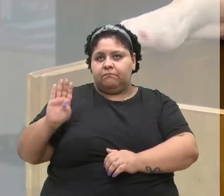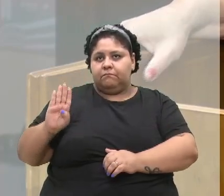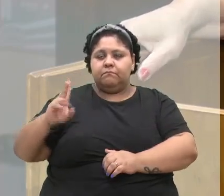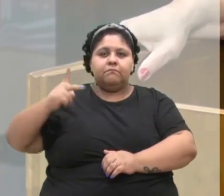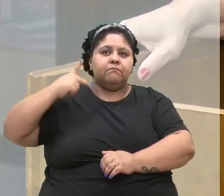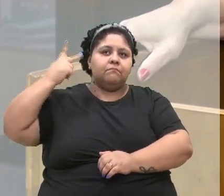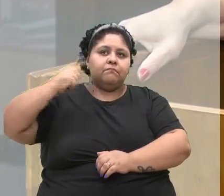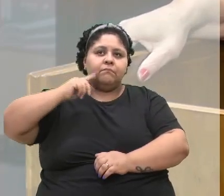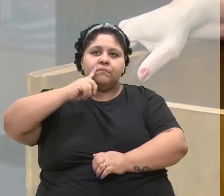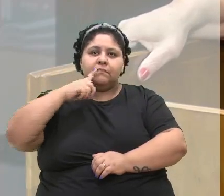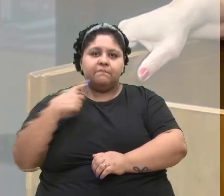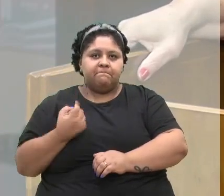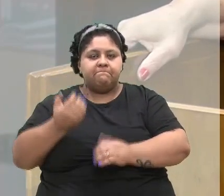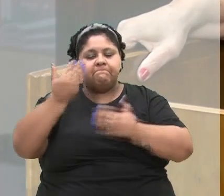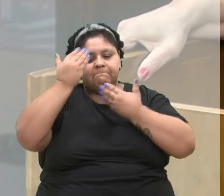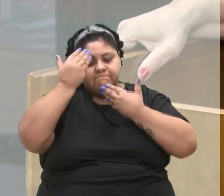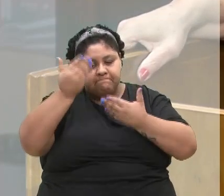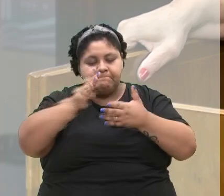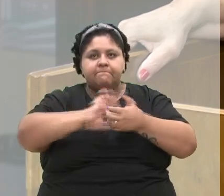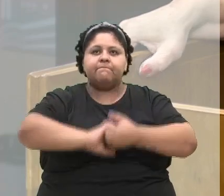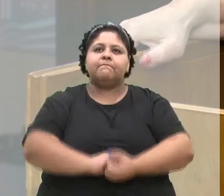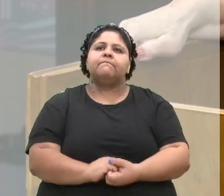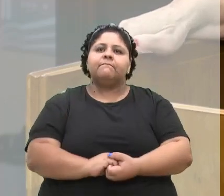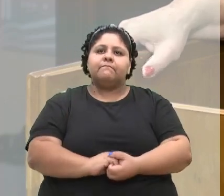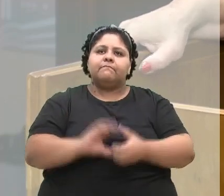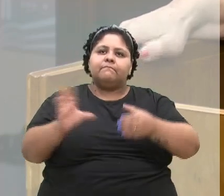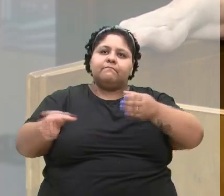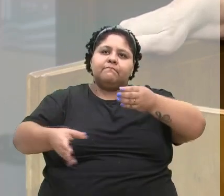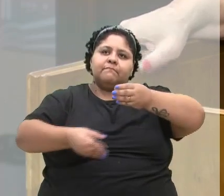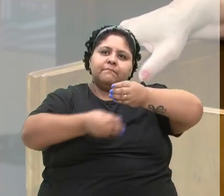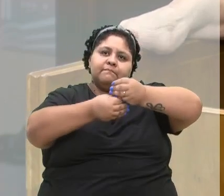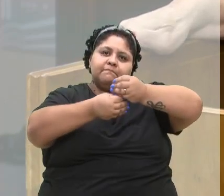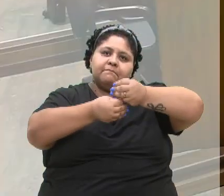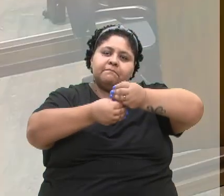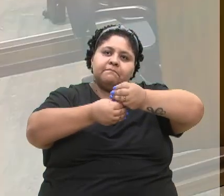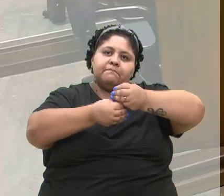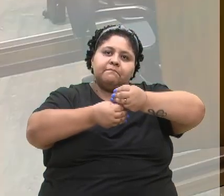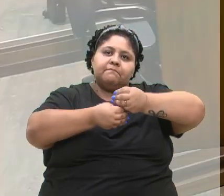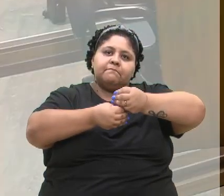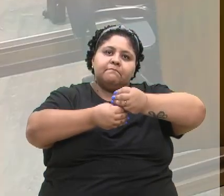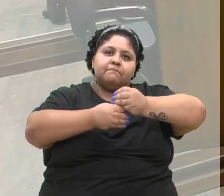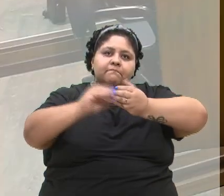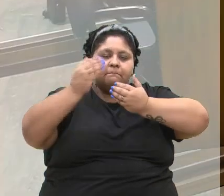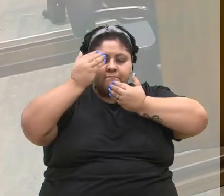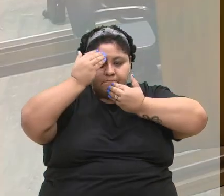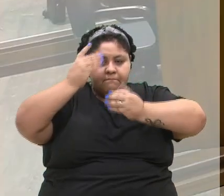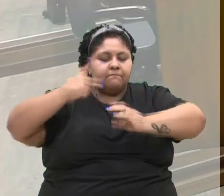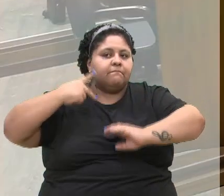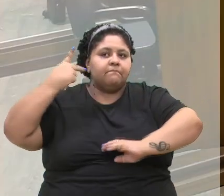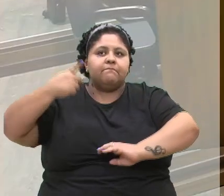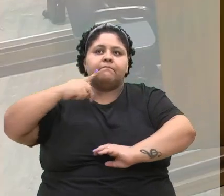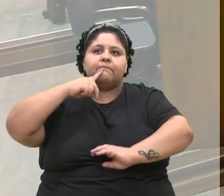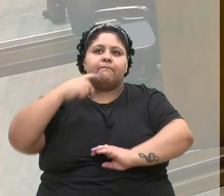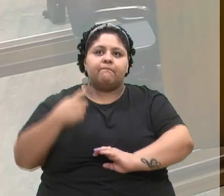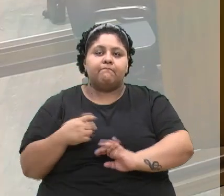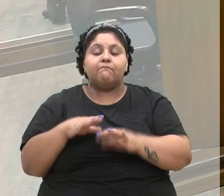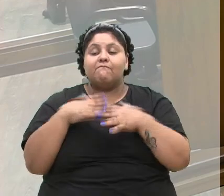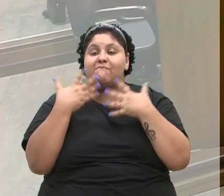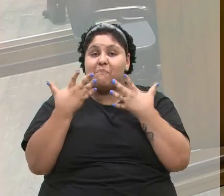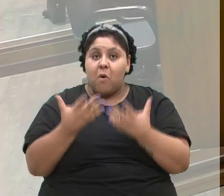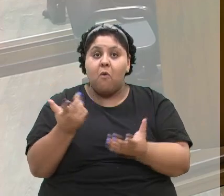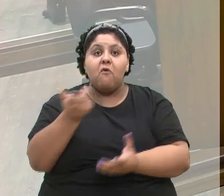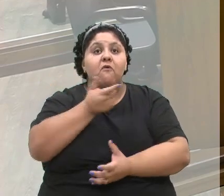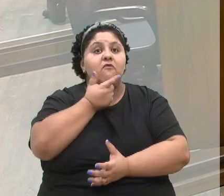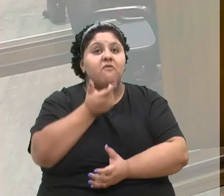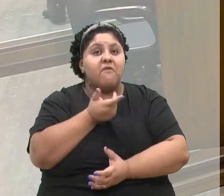Gladys Friso. Muito obrigada. O seu a parte de imediato. Obrigado, vereadora Gladys. Bom, é bom trazer